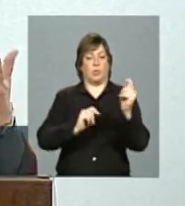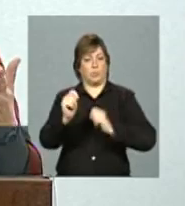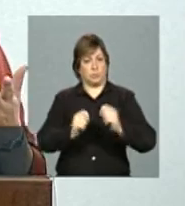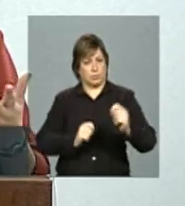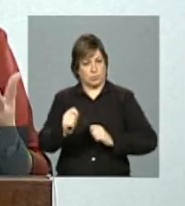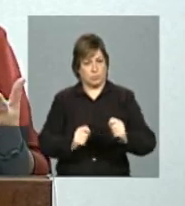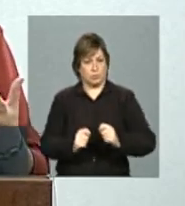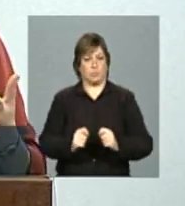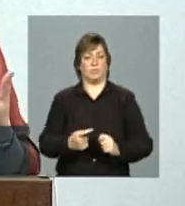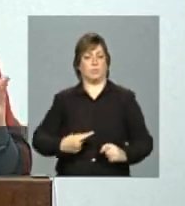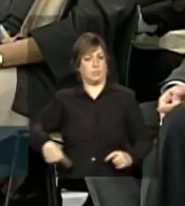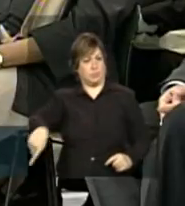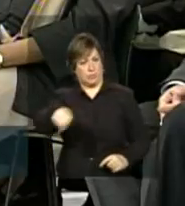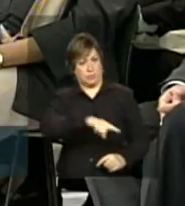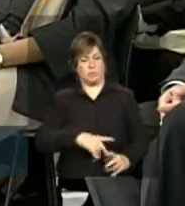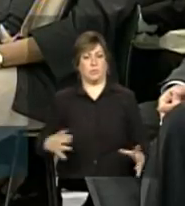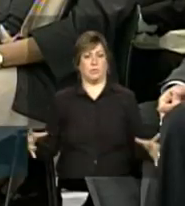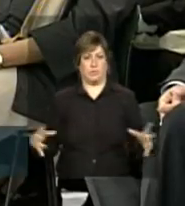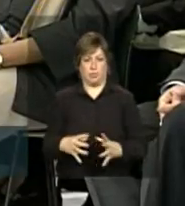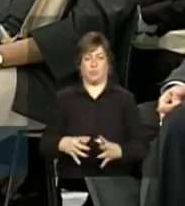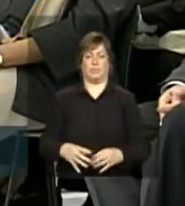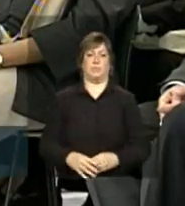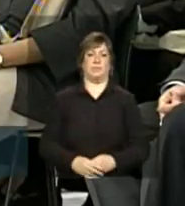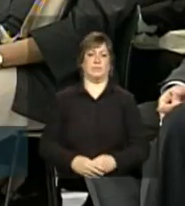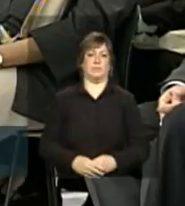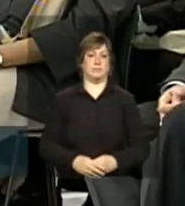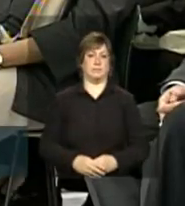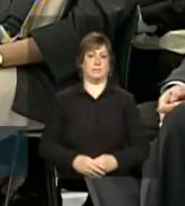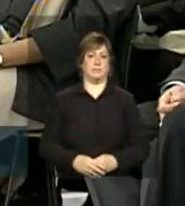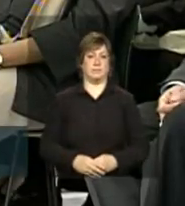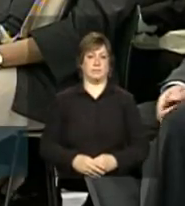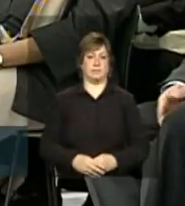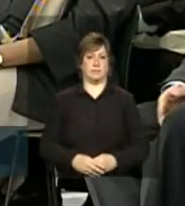proteger crescer incluir